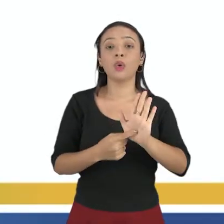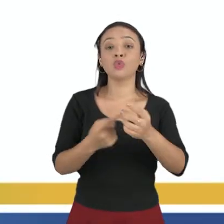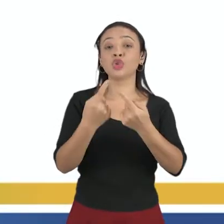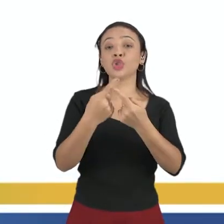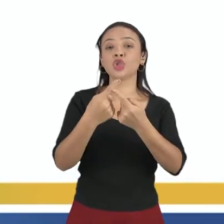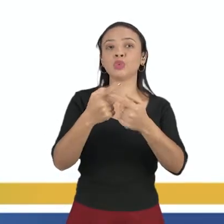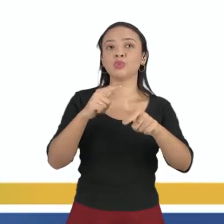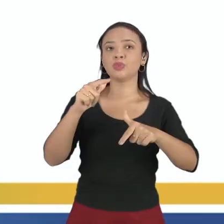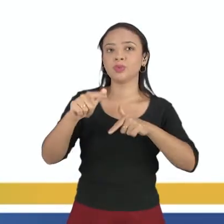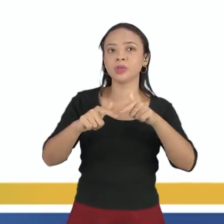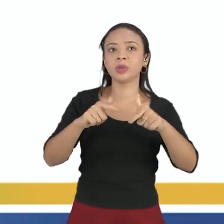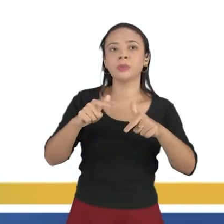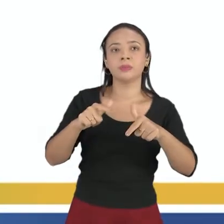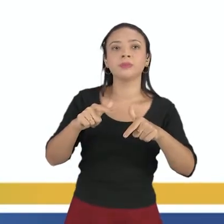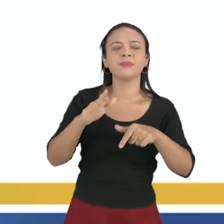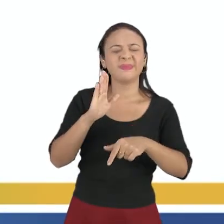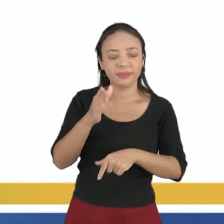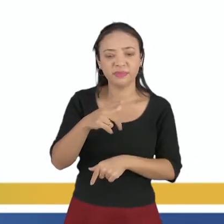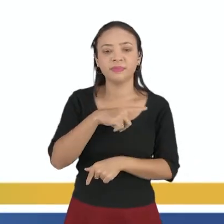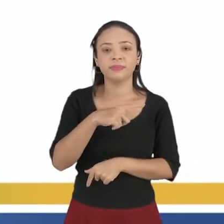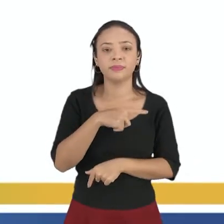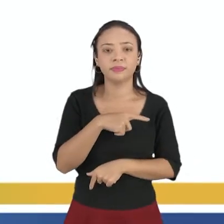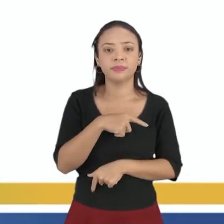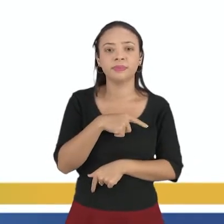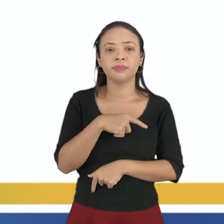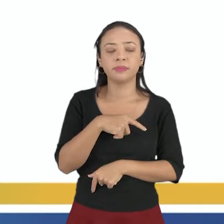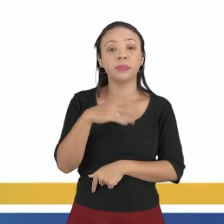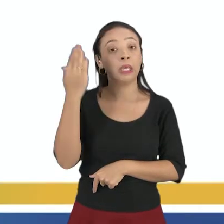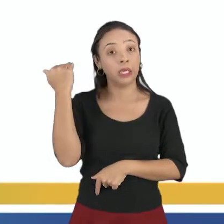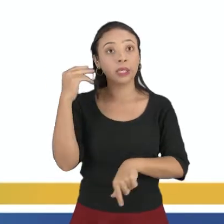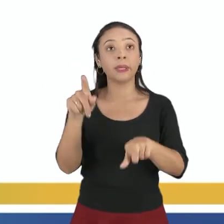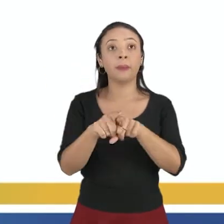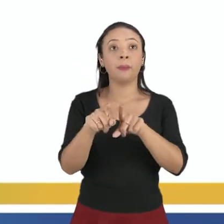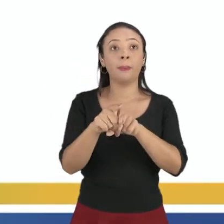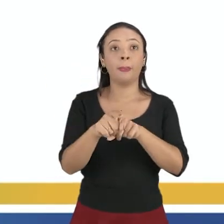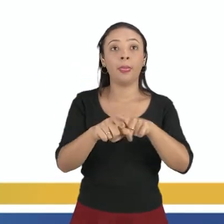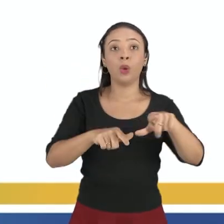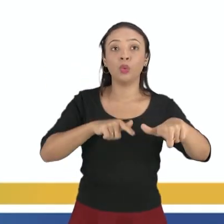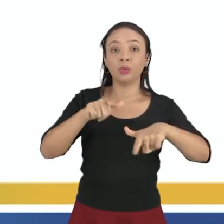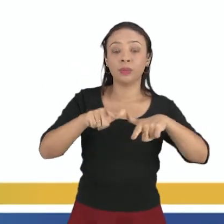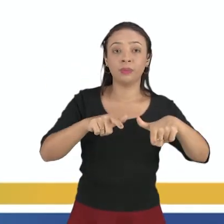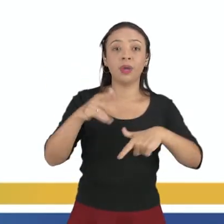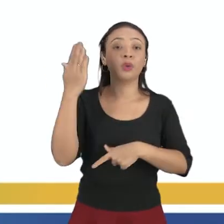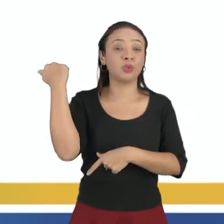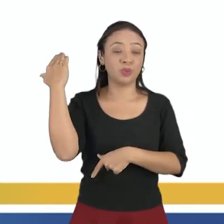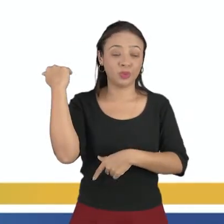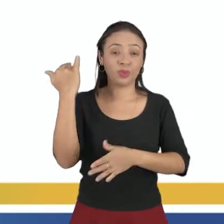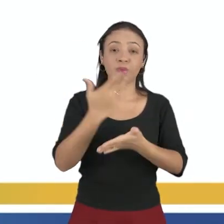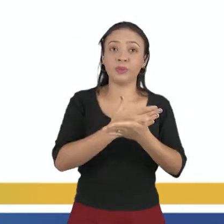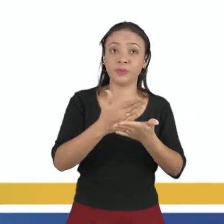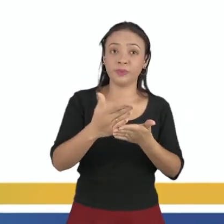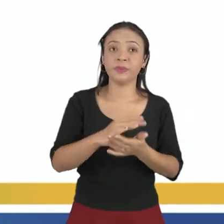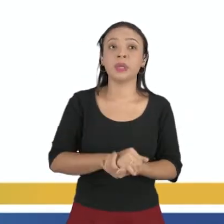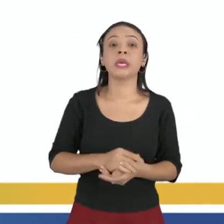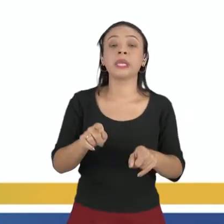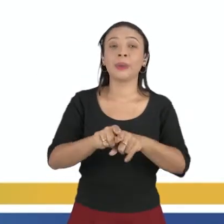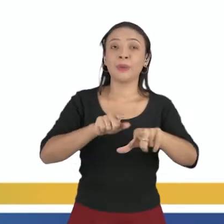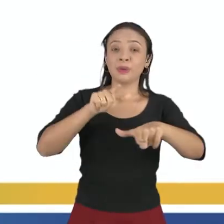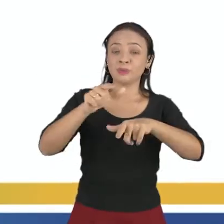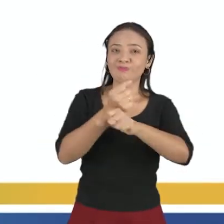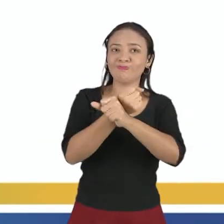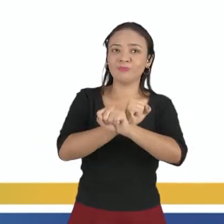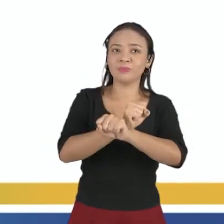trabalho que existiram e que ainda existem alguns. O trabalho primitivo, já falei um pouquinho sobre ele, o trabalho